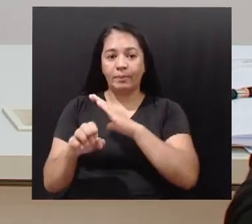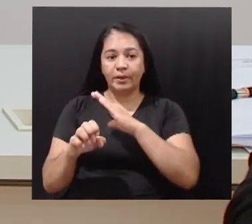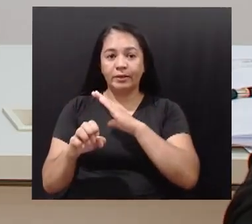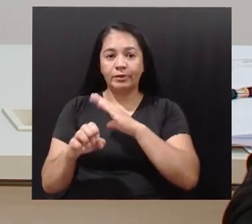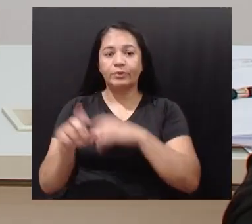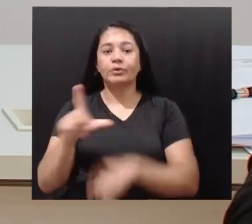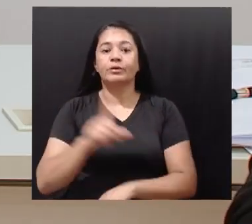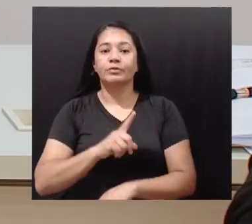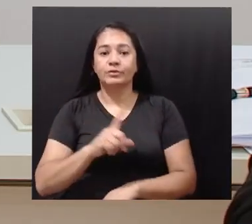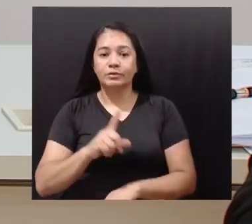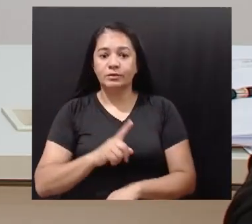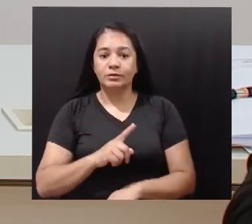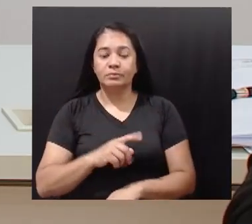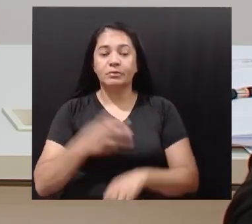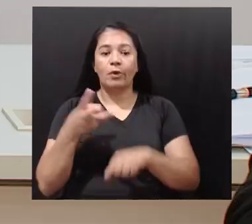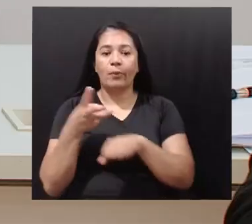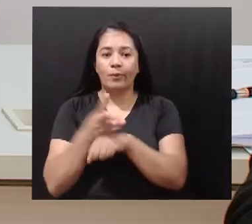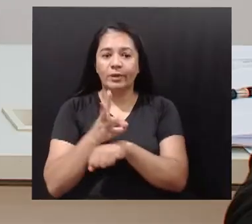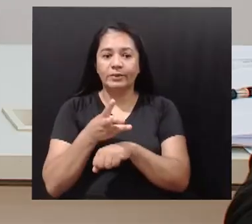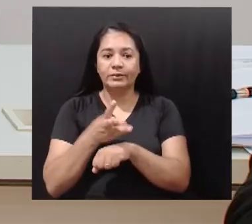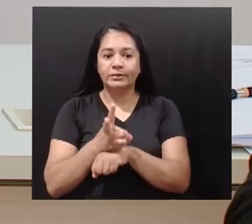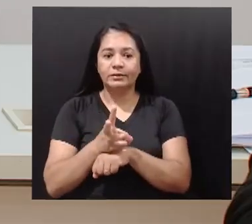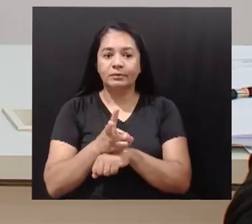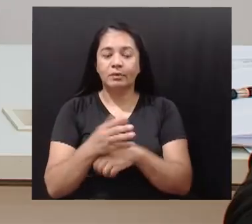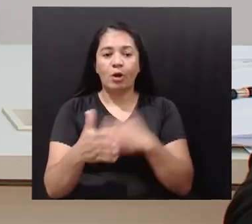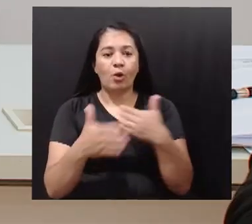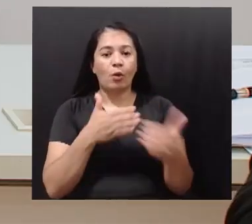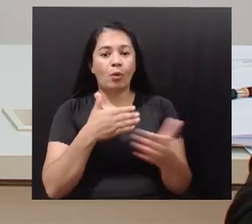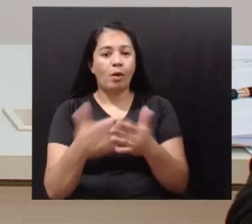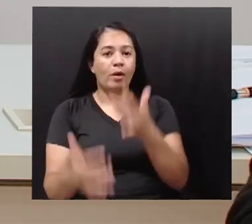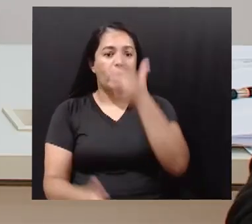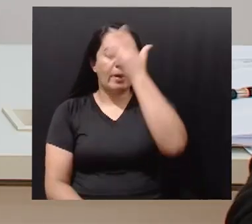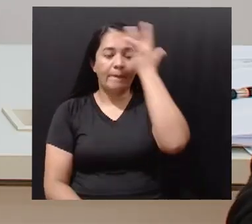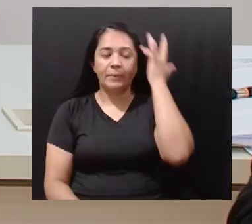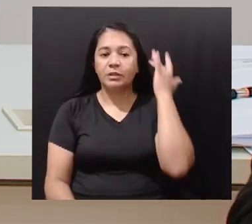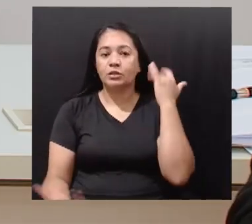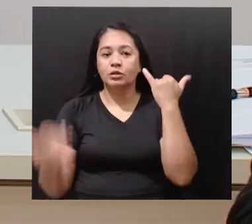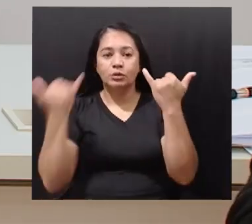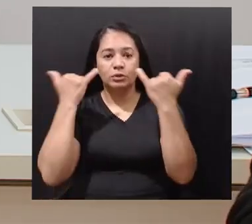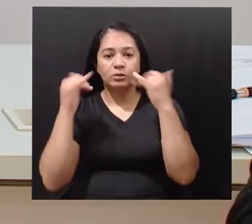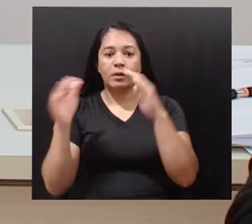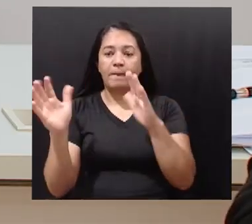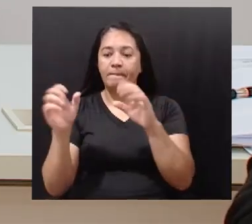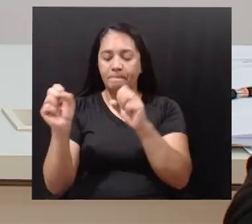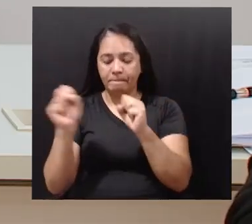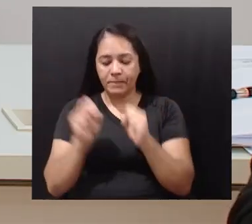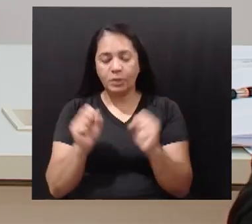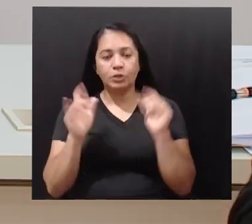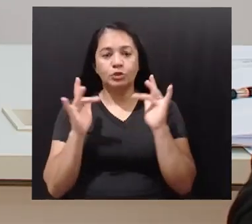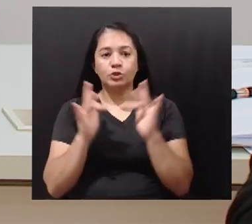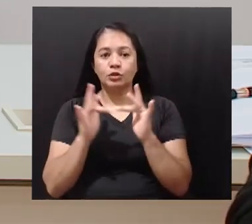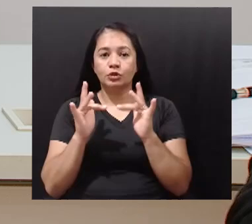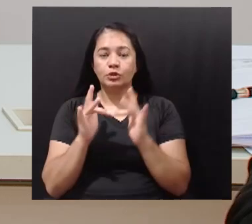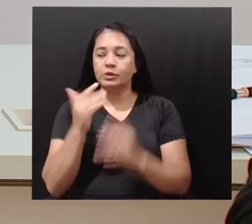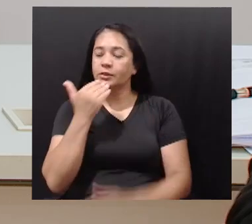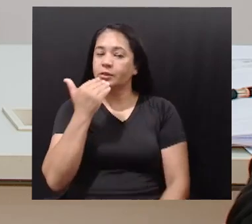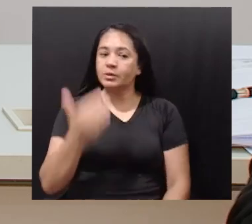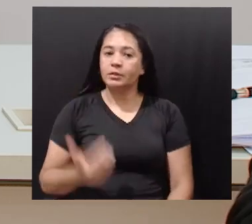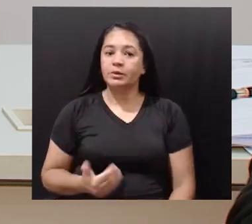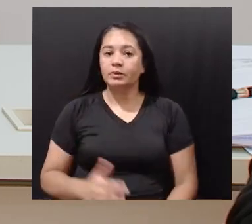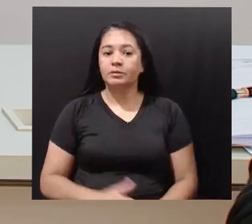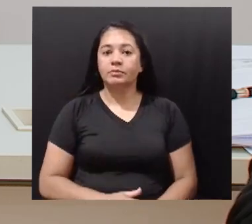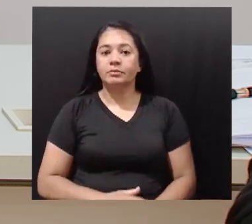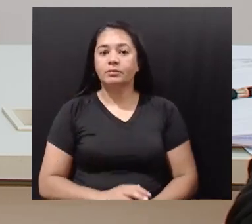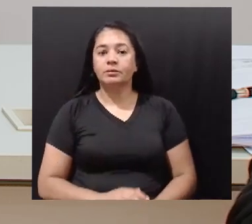encarregado e um WhatsApp, onde qualquer titular de dados ele pode entrar em contato, fazendo uma solicitação ou uma reclamação.